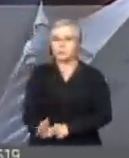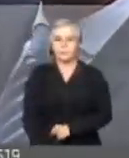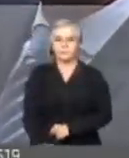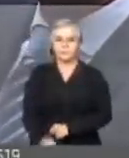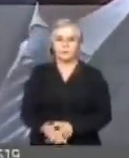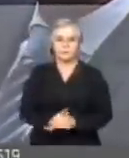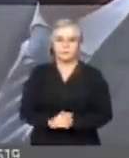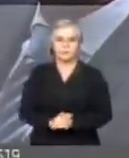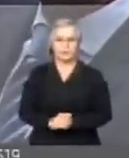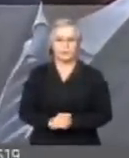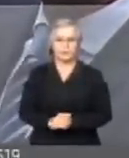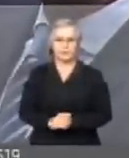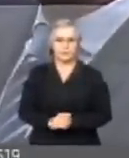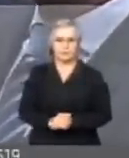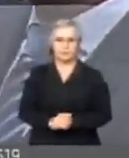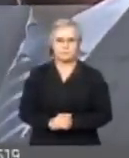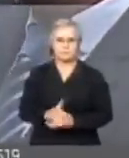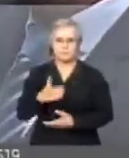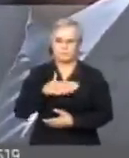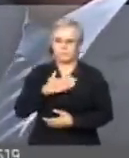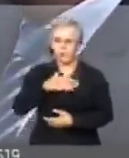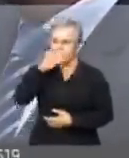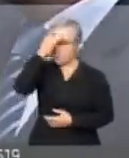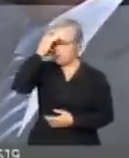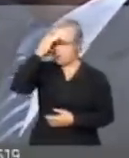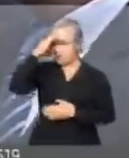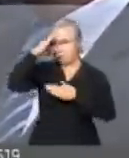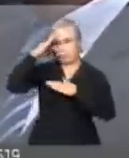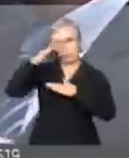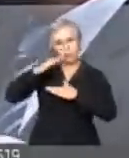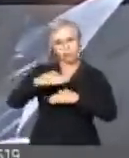com a minha consciência absoluta.